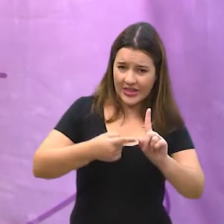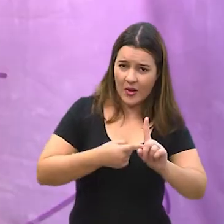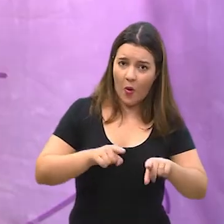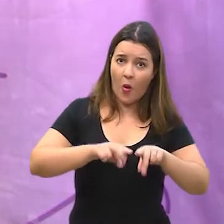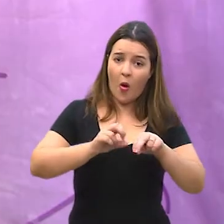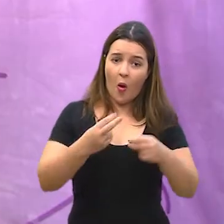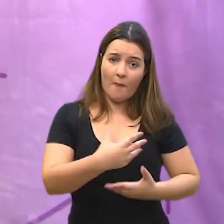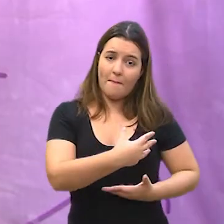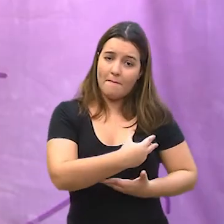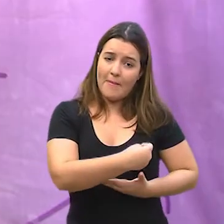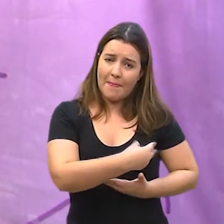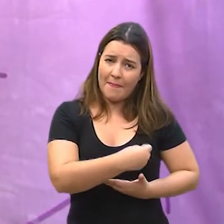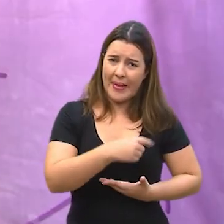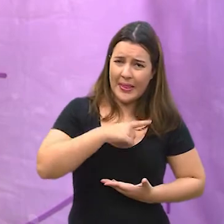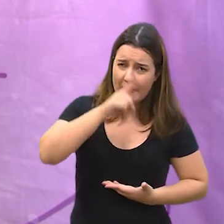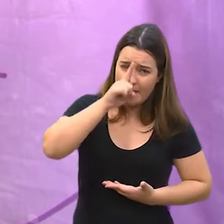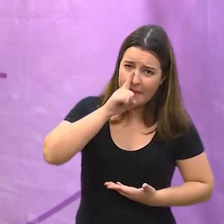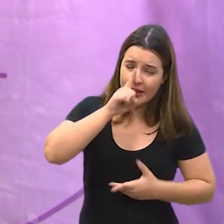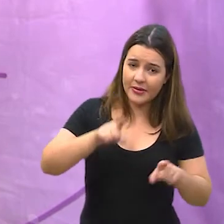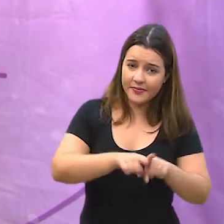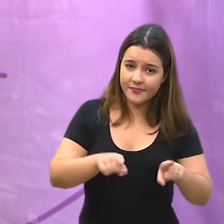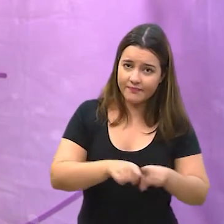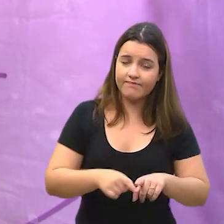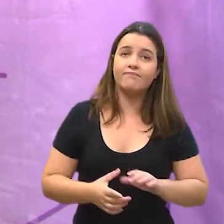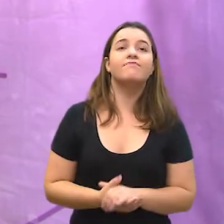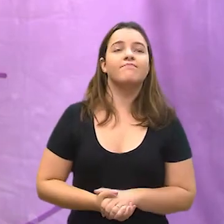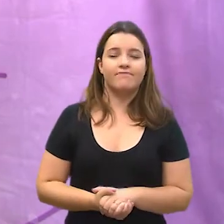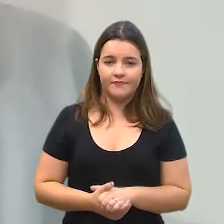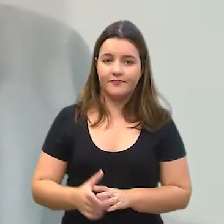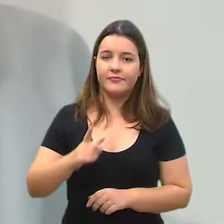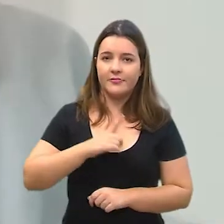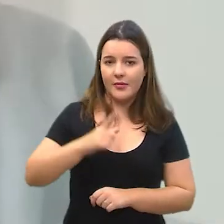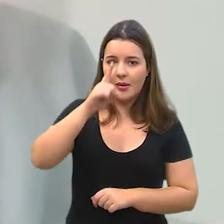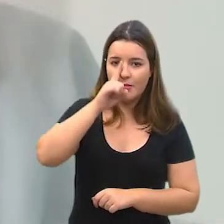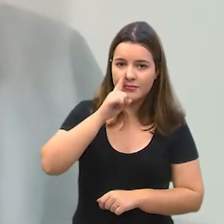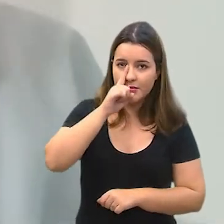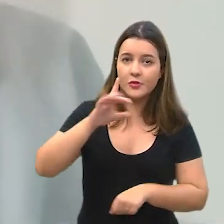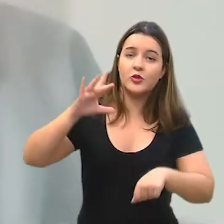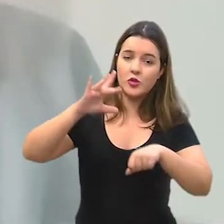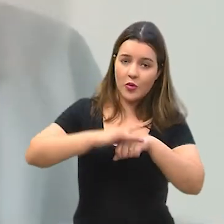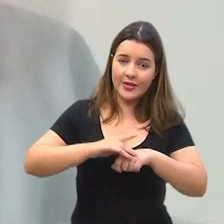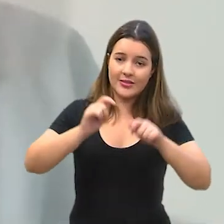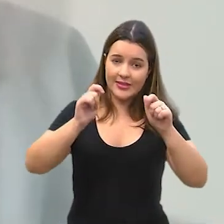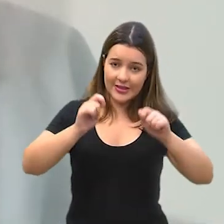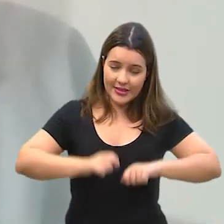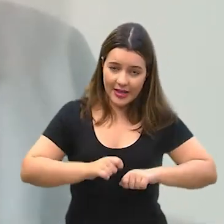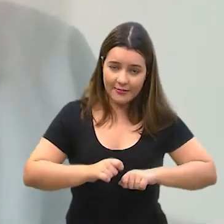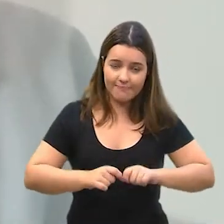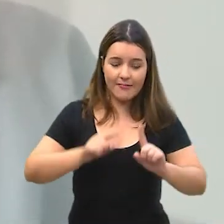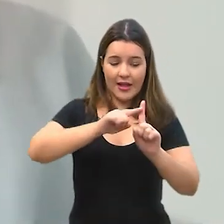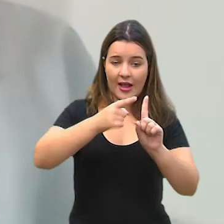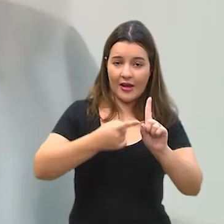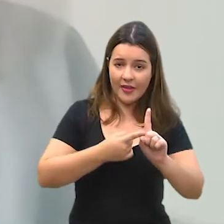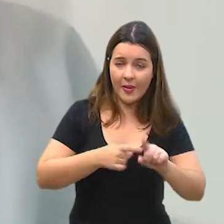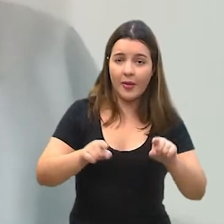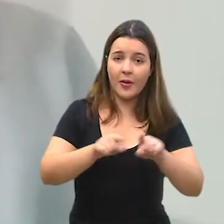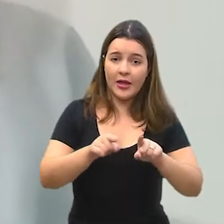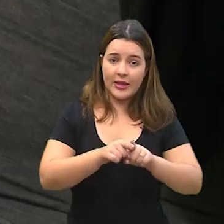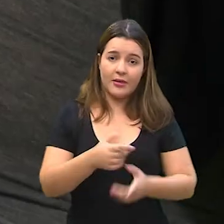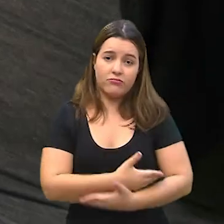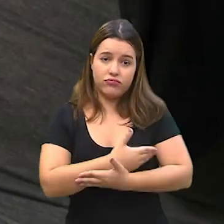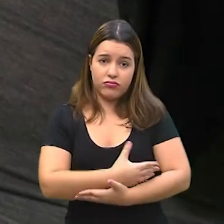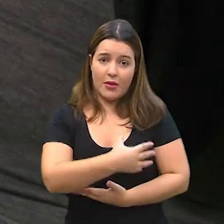de adquirir infecções mais graves, né? Infecções oportunistas, né? E aí, a depender do tipo de infecção, acaba sendo muito difícil